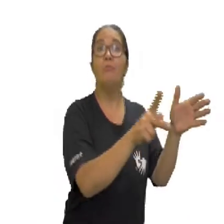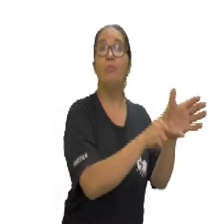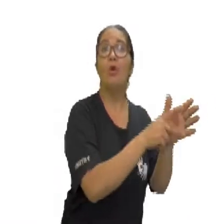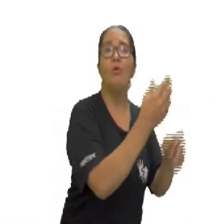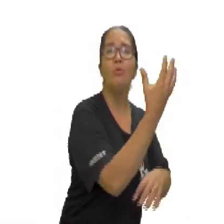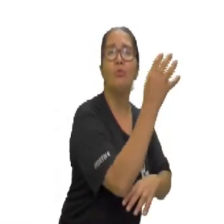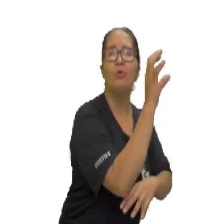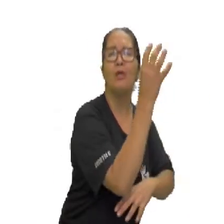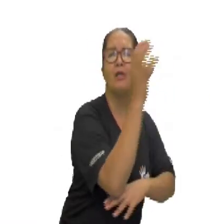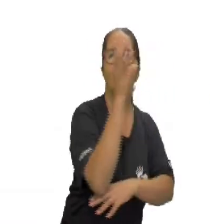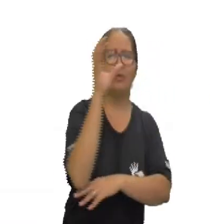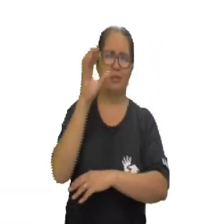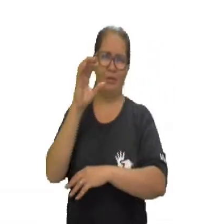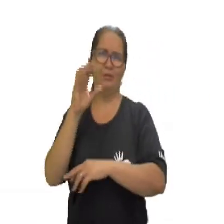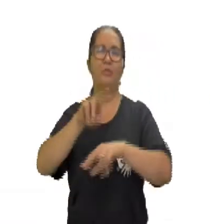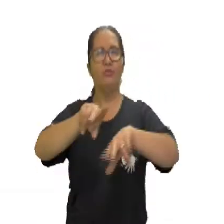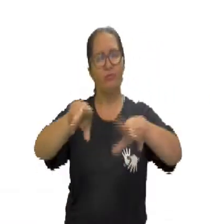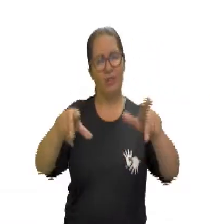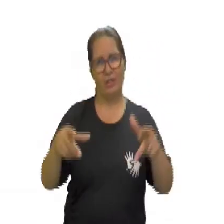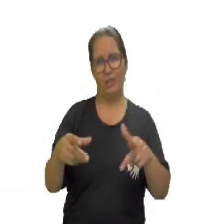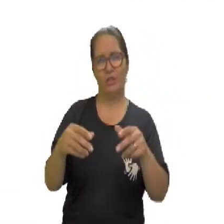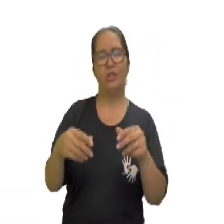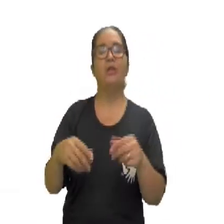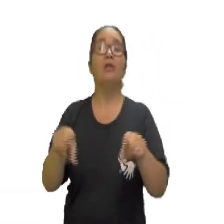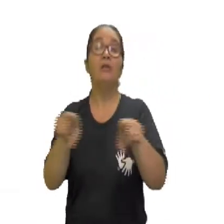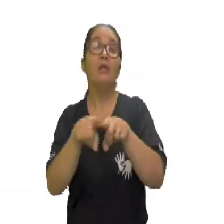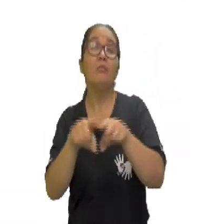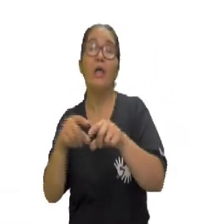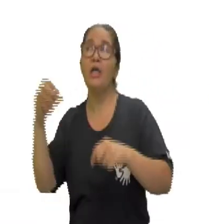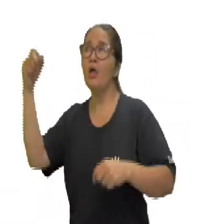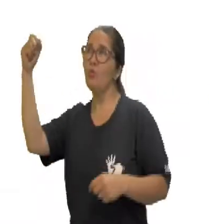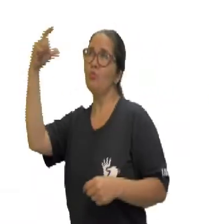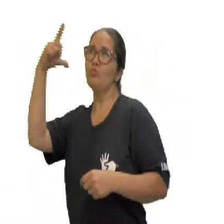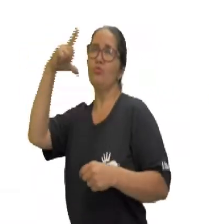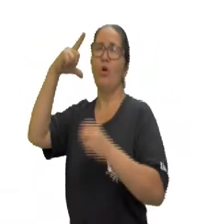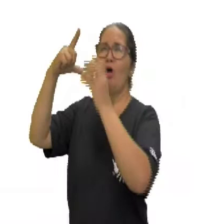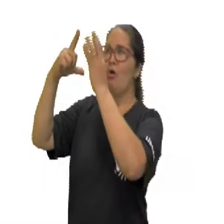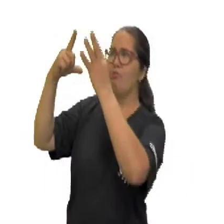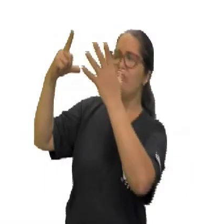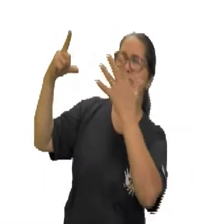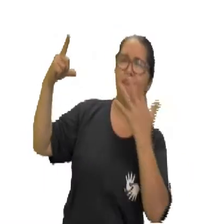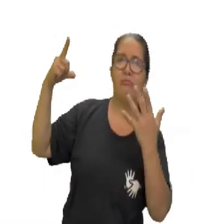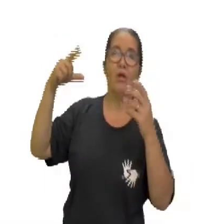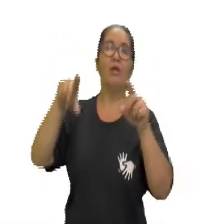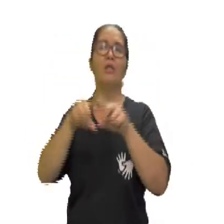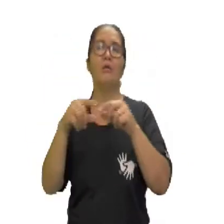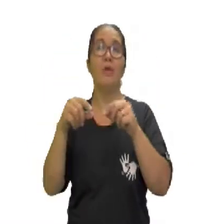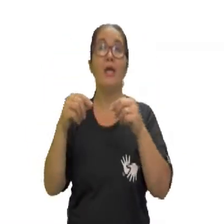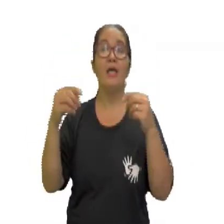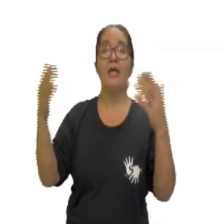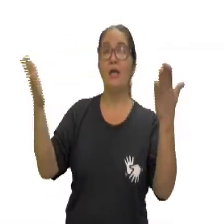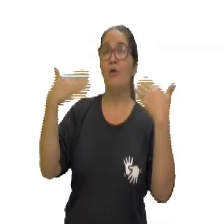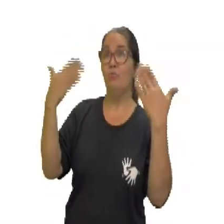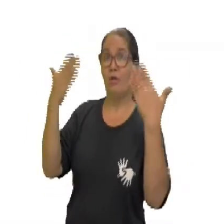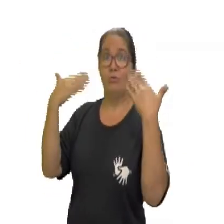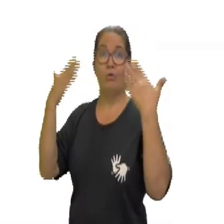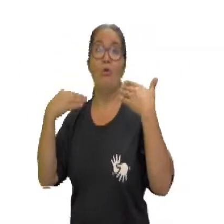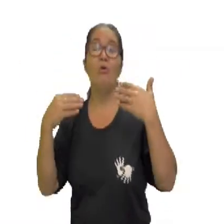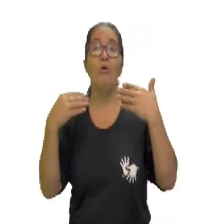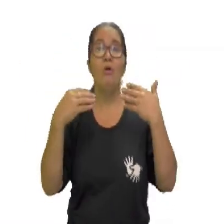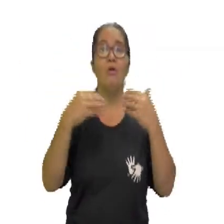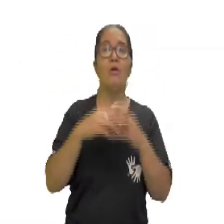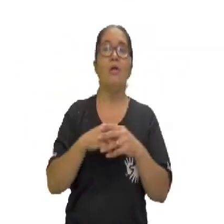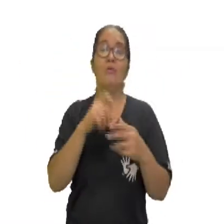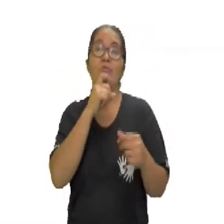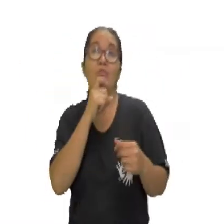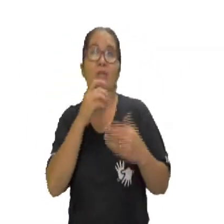sobre o tipo de solo, a interferência do homem. E aí a gente começou a falar sobre alguns tipos